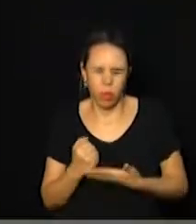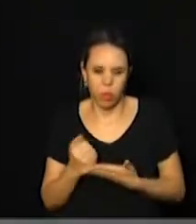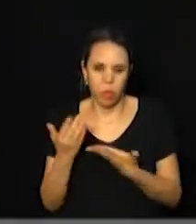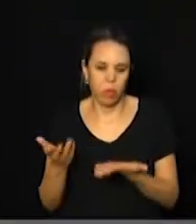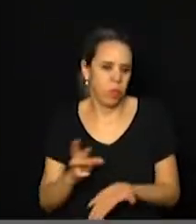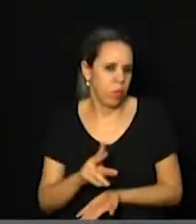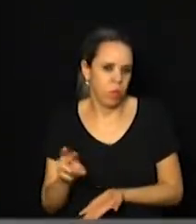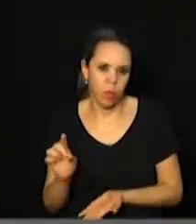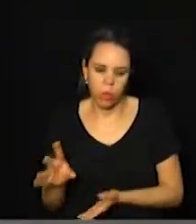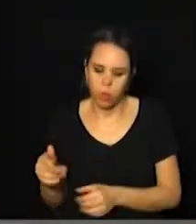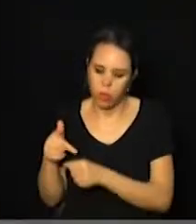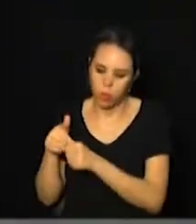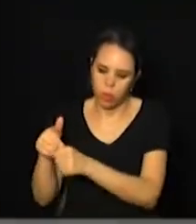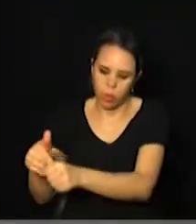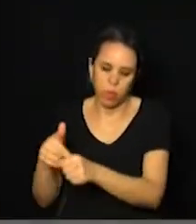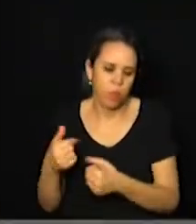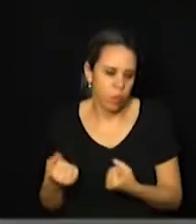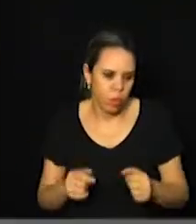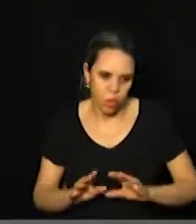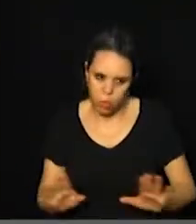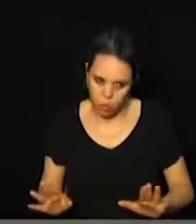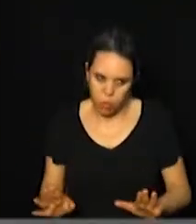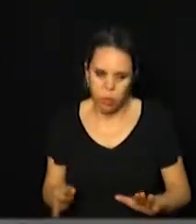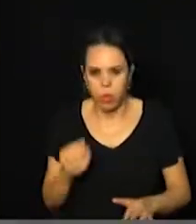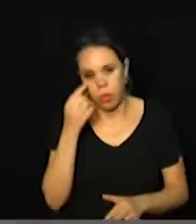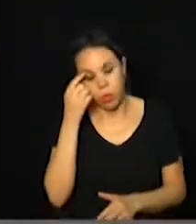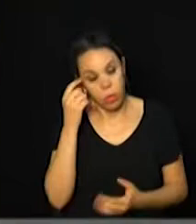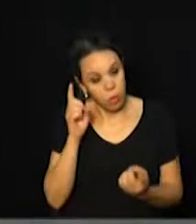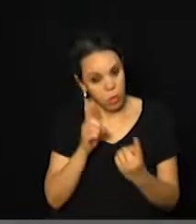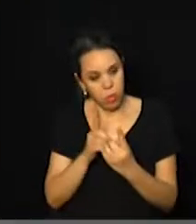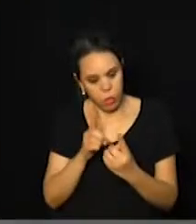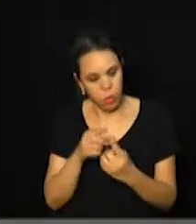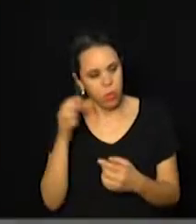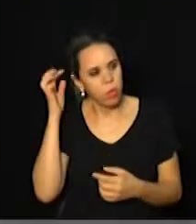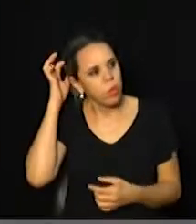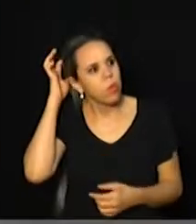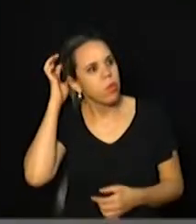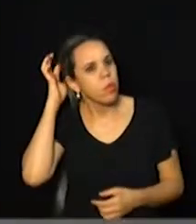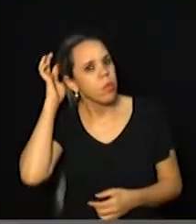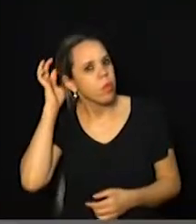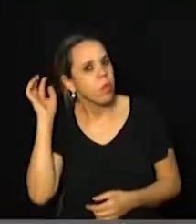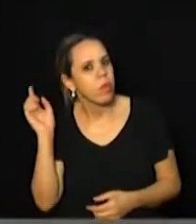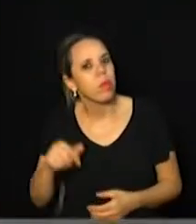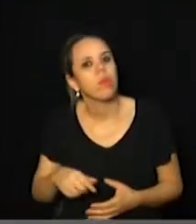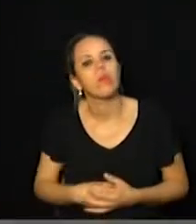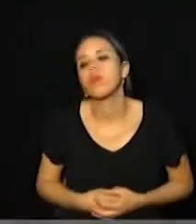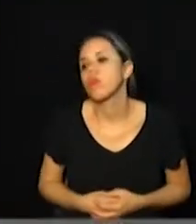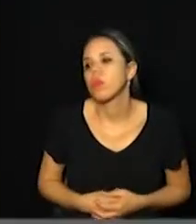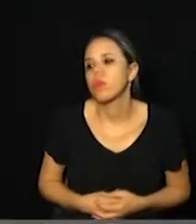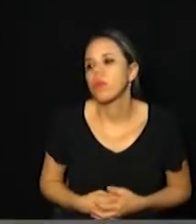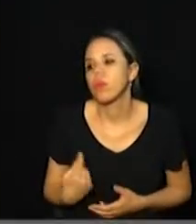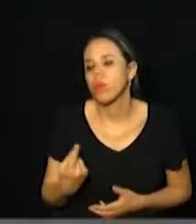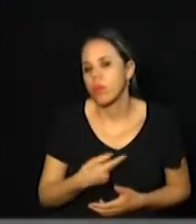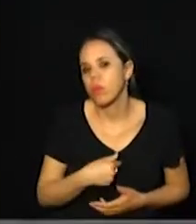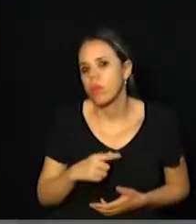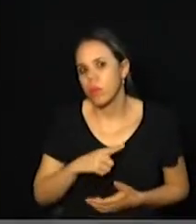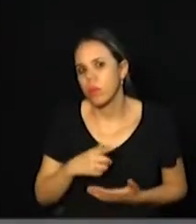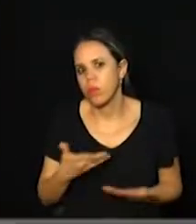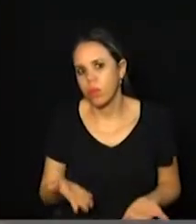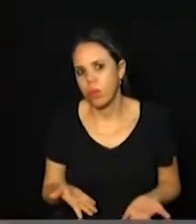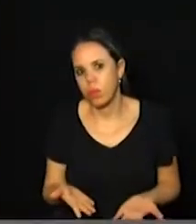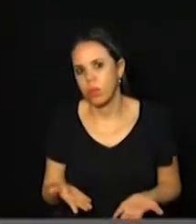eu não é só o abastecedor de carro ele é um prestador de serviço E para isso que a gente tem